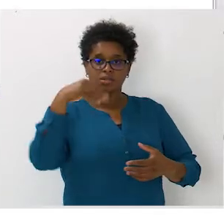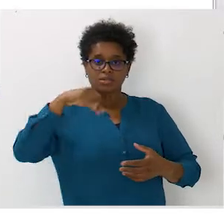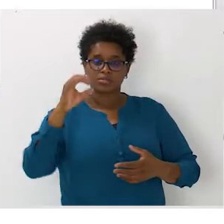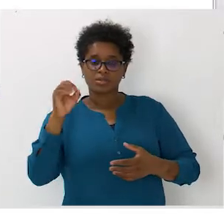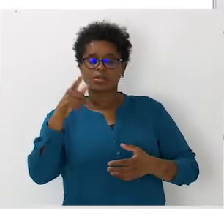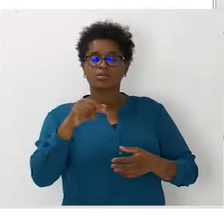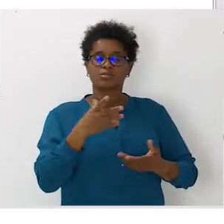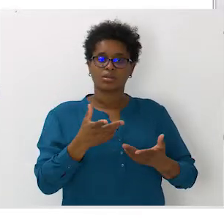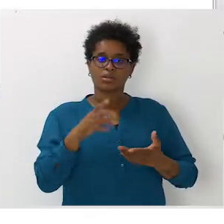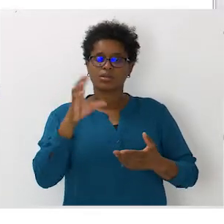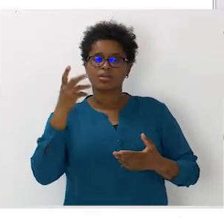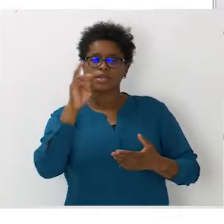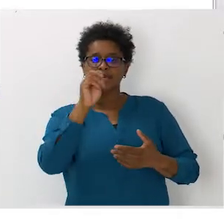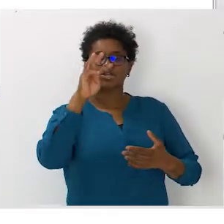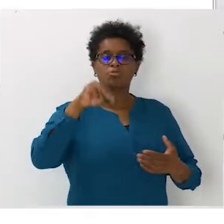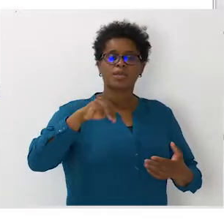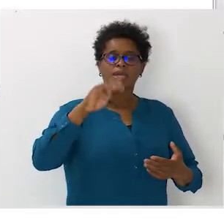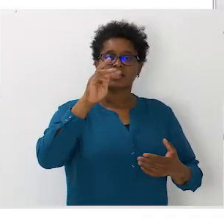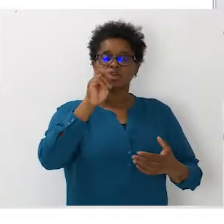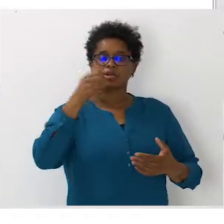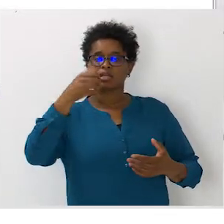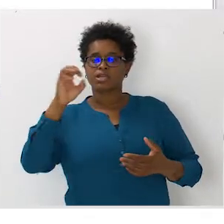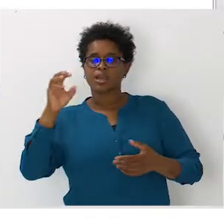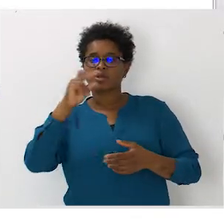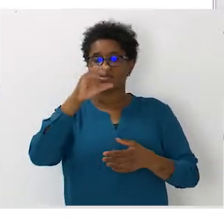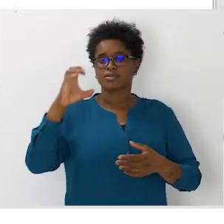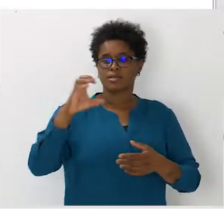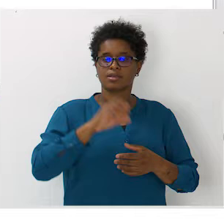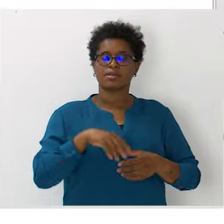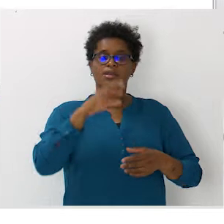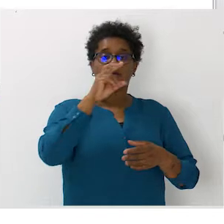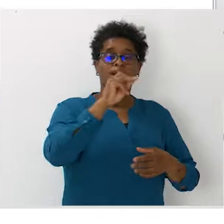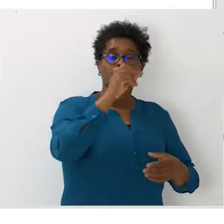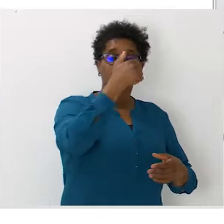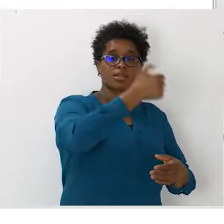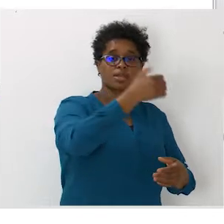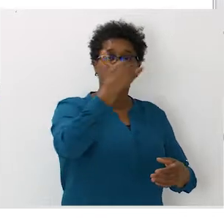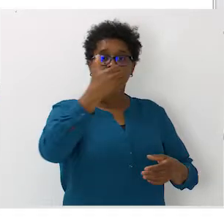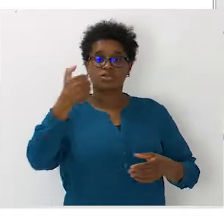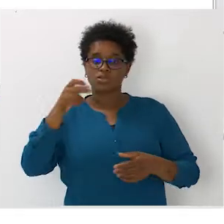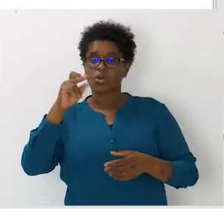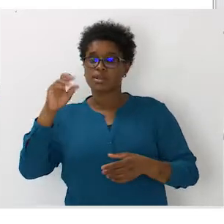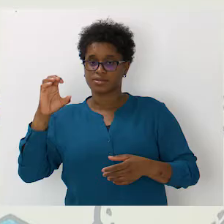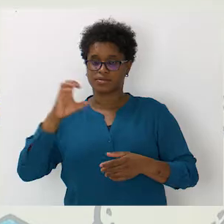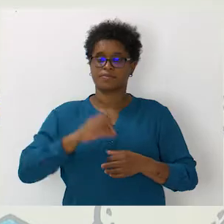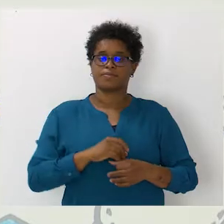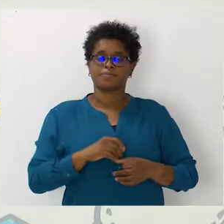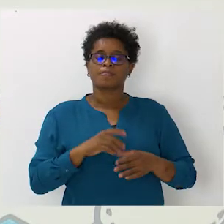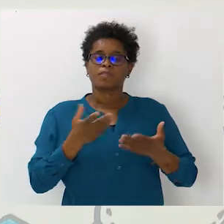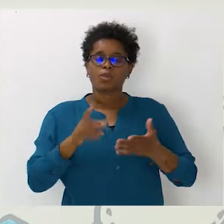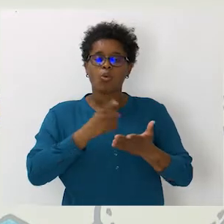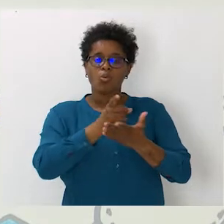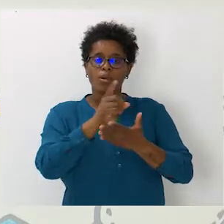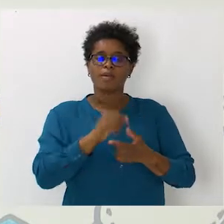termos de marco temporal, temos 3.500 antes de Cristo a 525 a.C. Portanto,